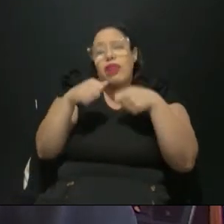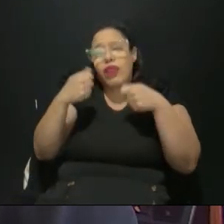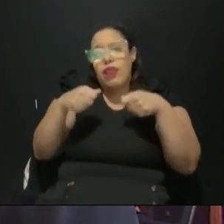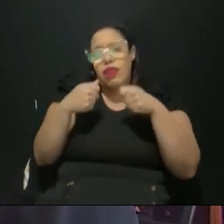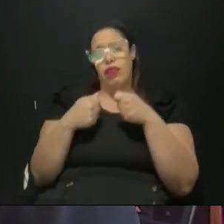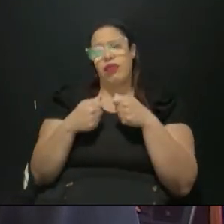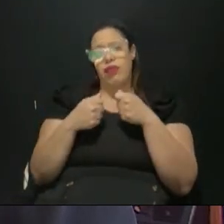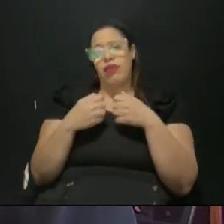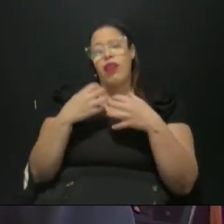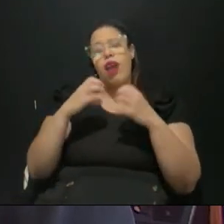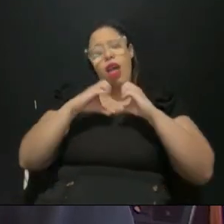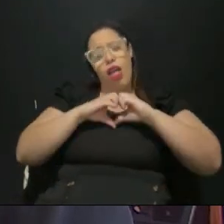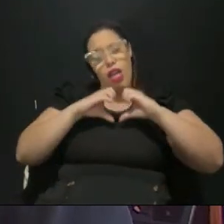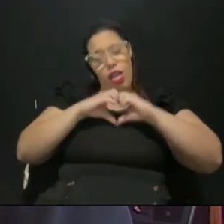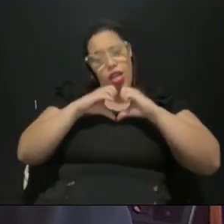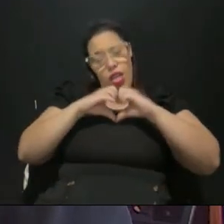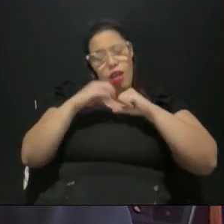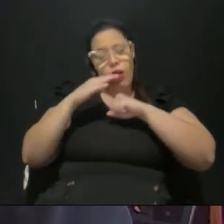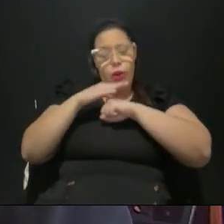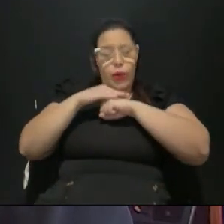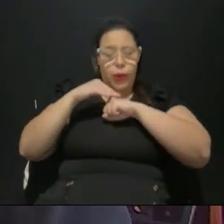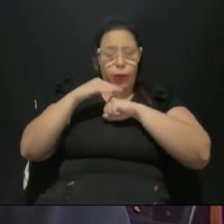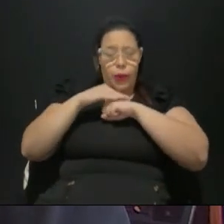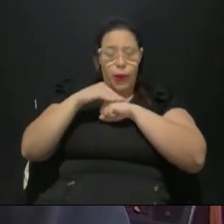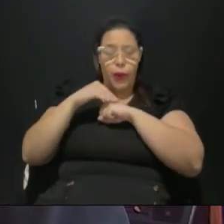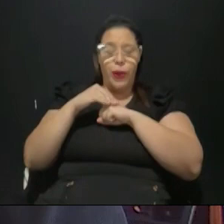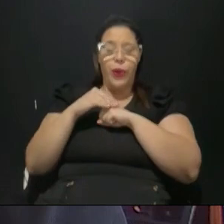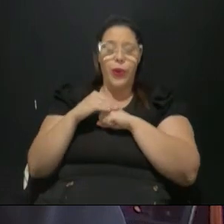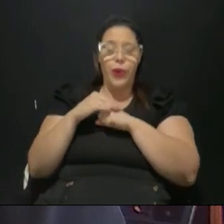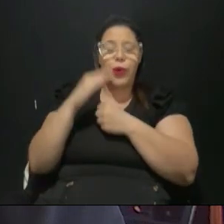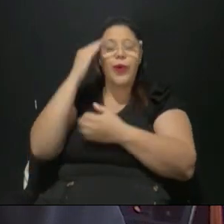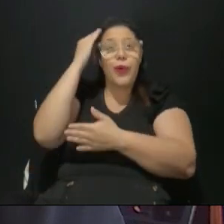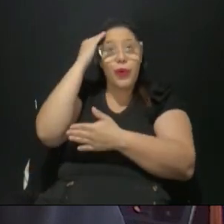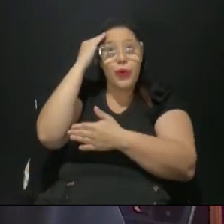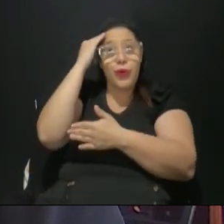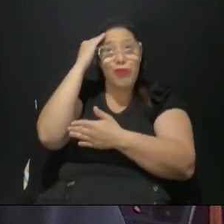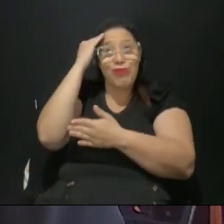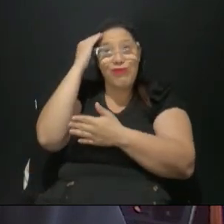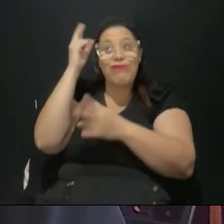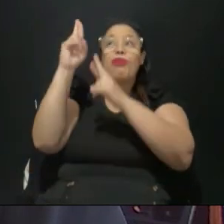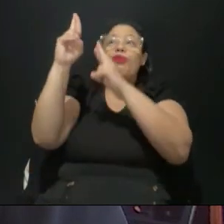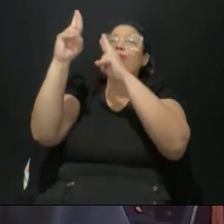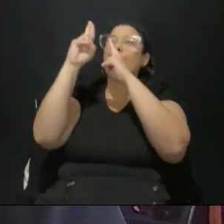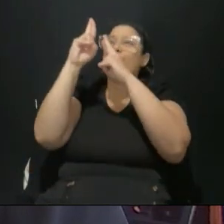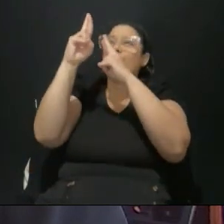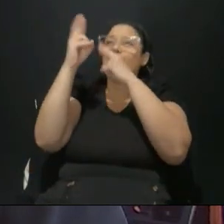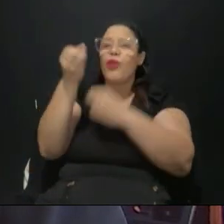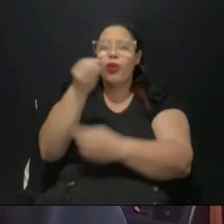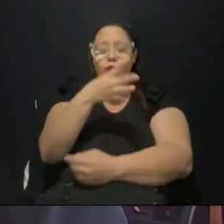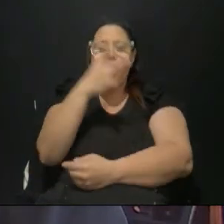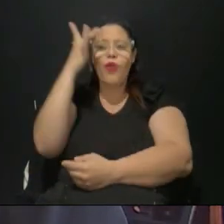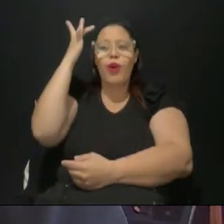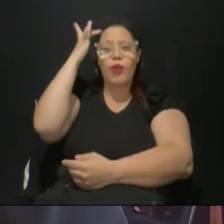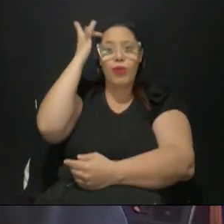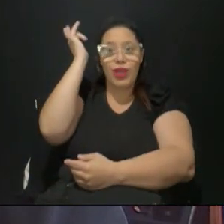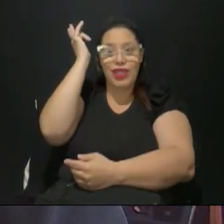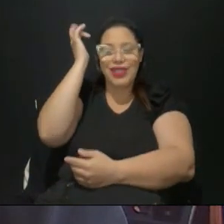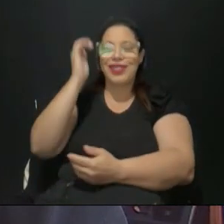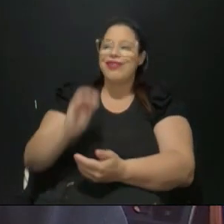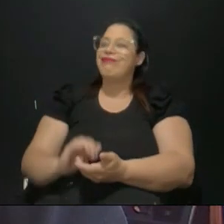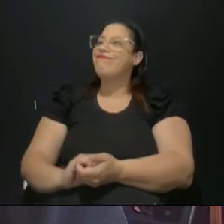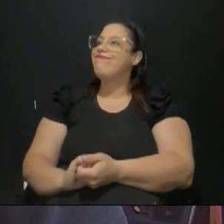precisam lá amor afeto carinho né e saber que pode ter esperança do novo amanhã